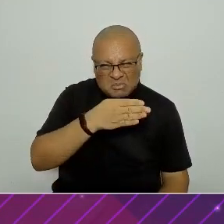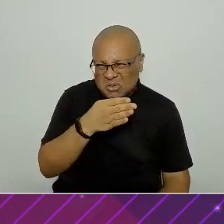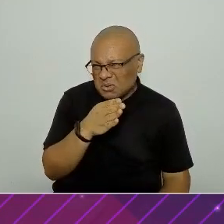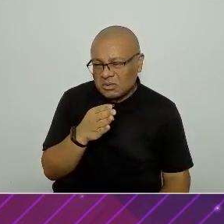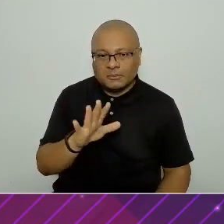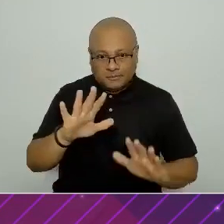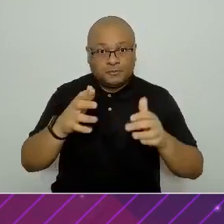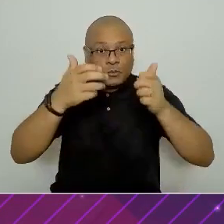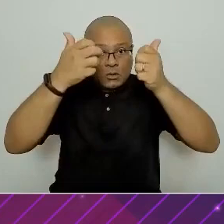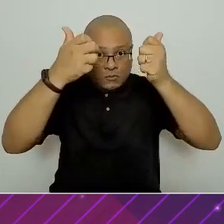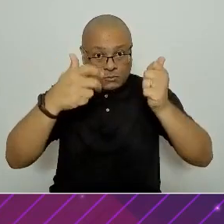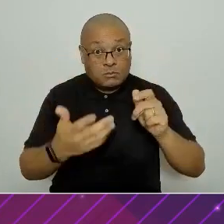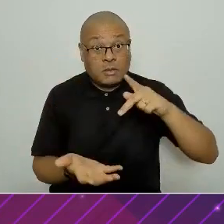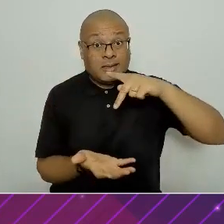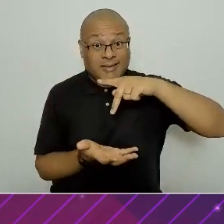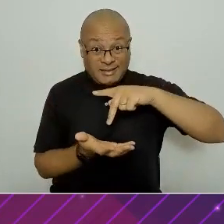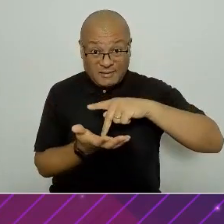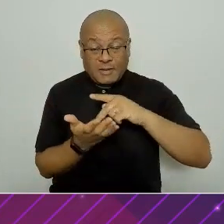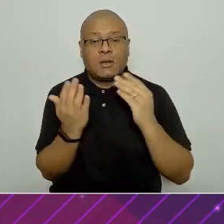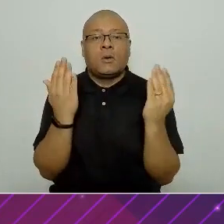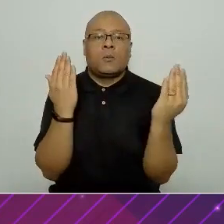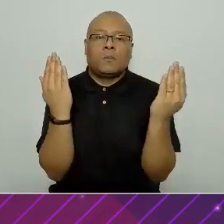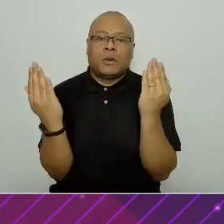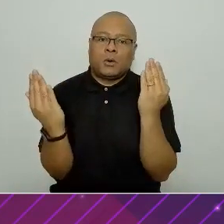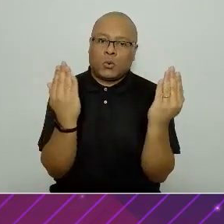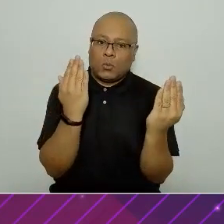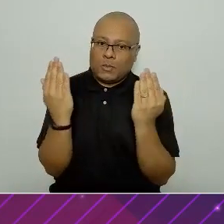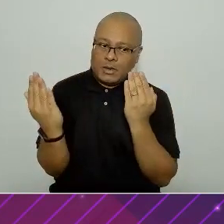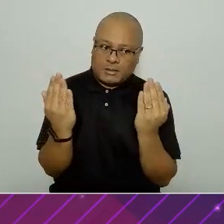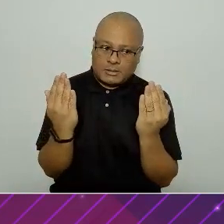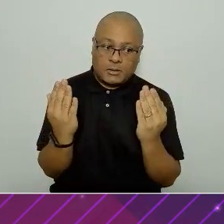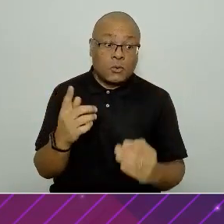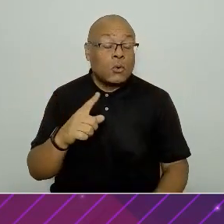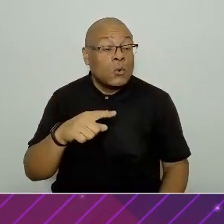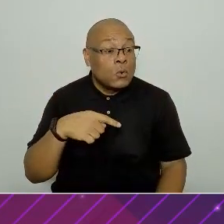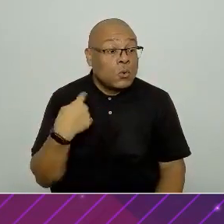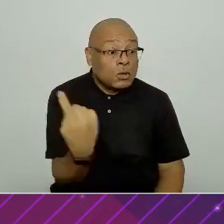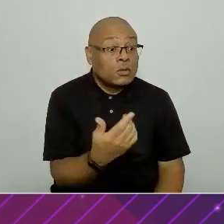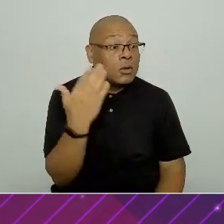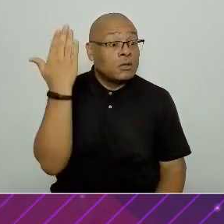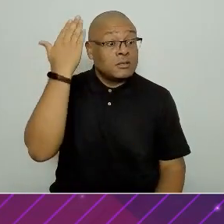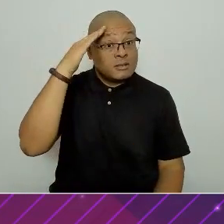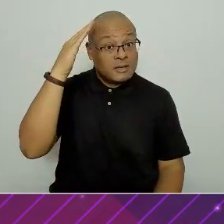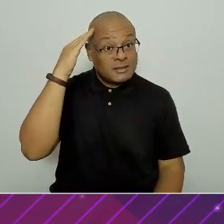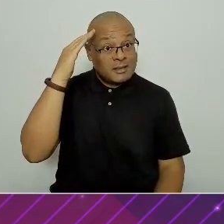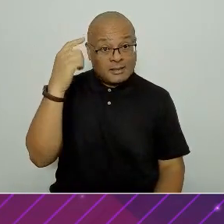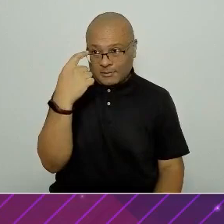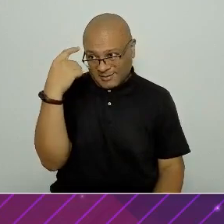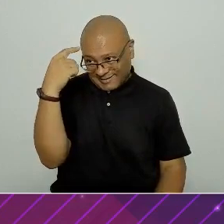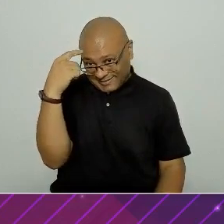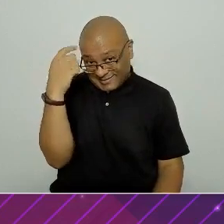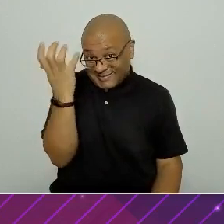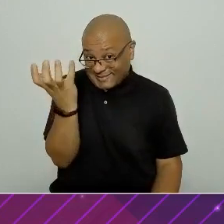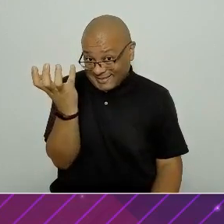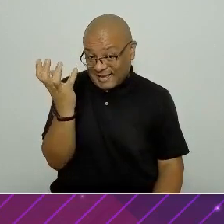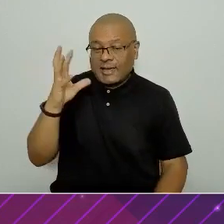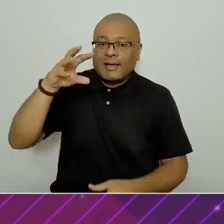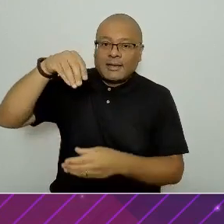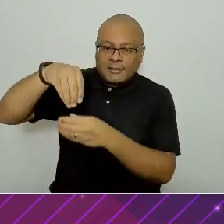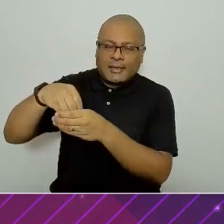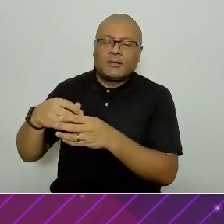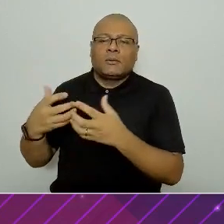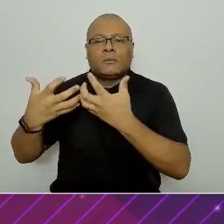vocês aqui, na verdade, uma comparação entre o que nós conseguimos entender de inteligência artificial dentro das máquinas, dentro